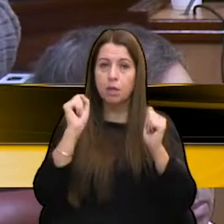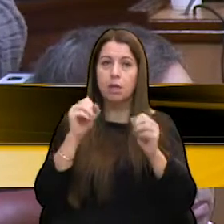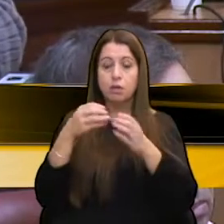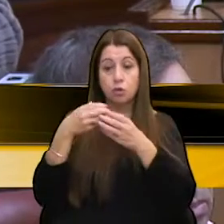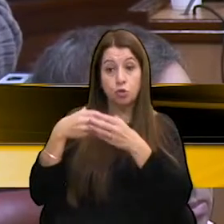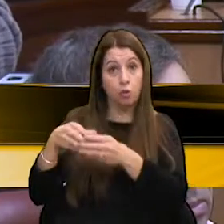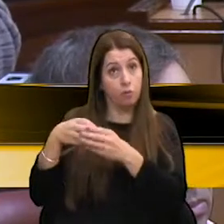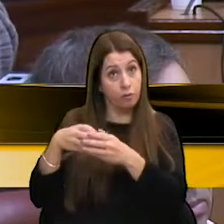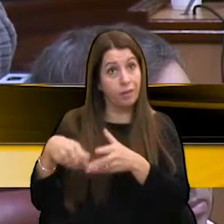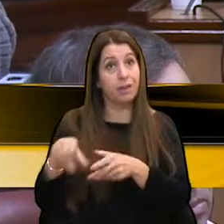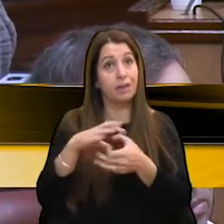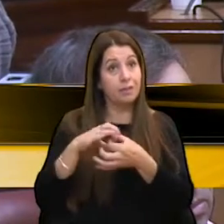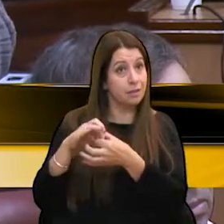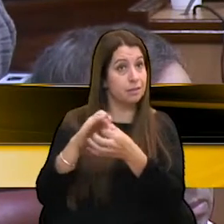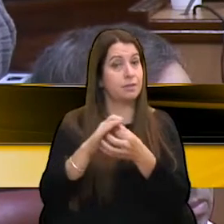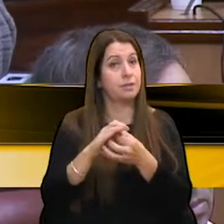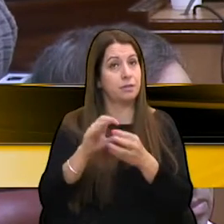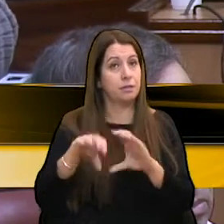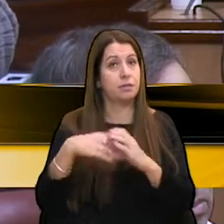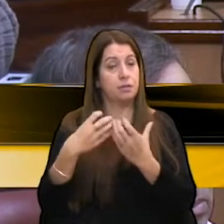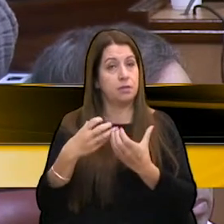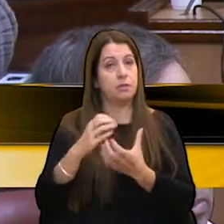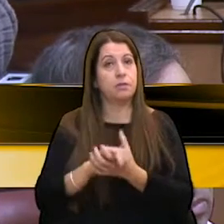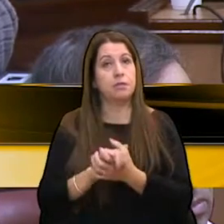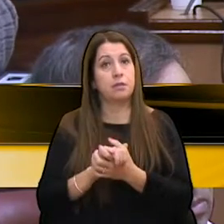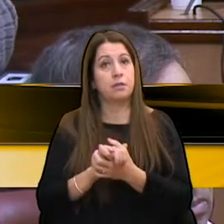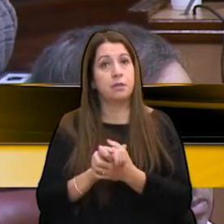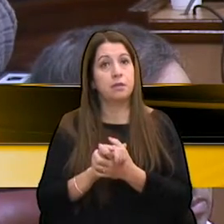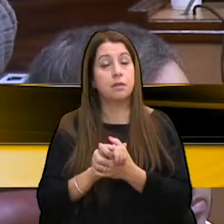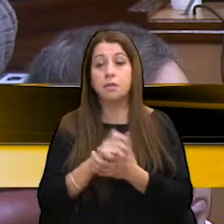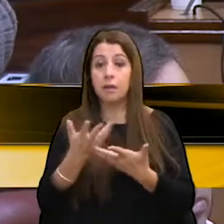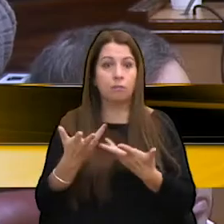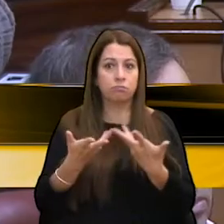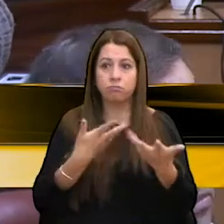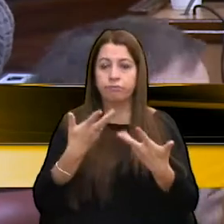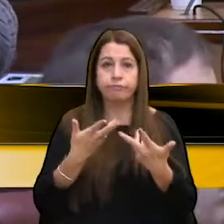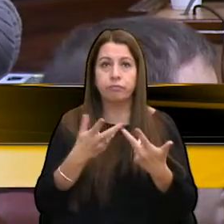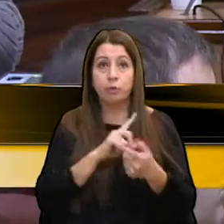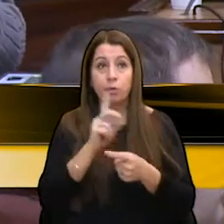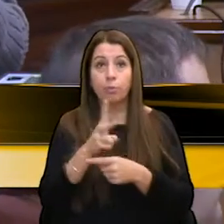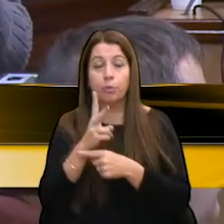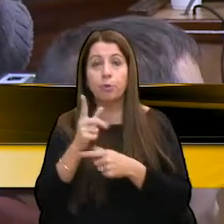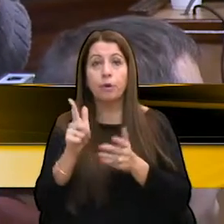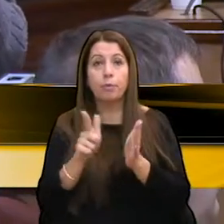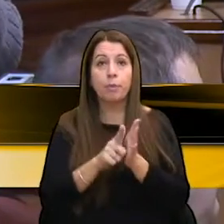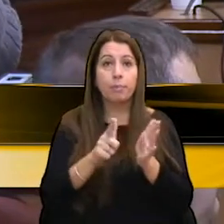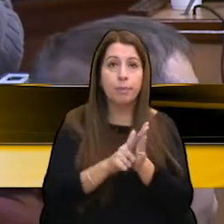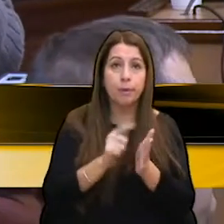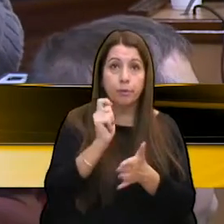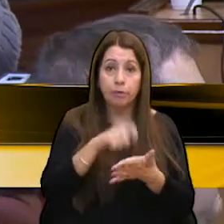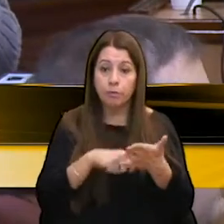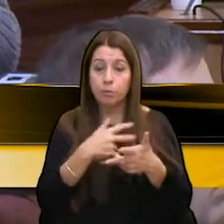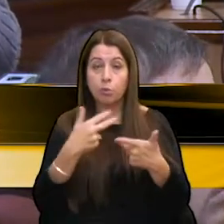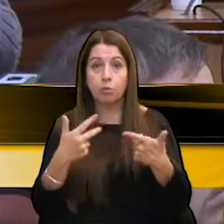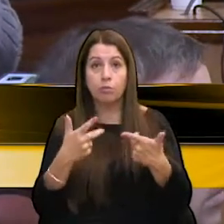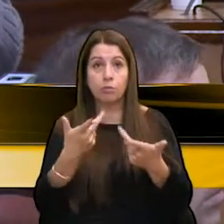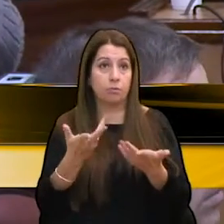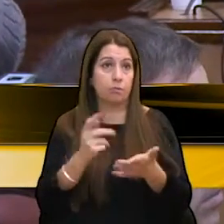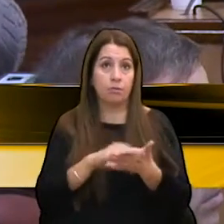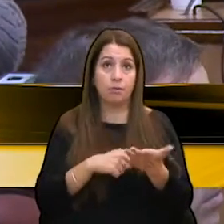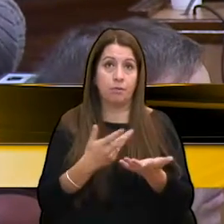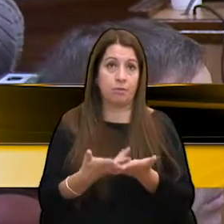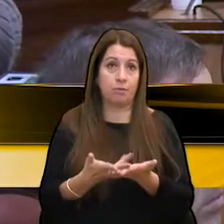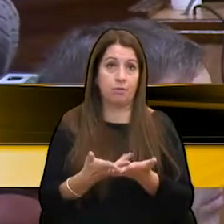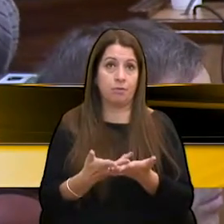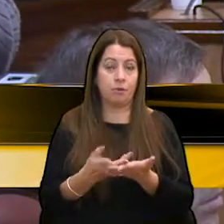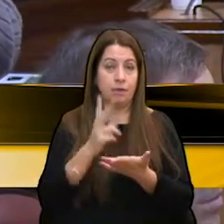conviver, integração da comunidade. Que elas estão desesperadas porque elas têm que ir atrás de um papel que tem que ter assinado por alguém um papel.